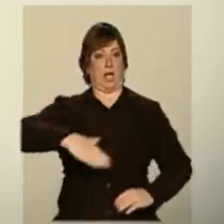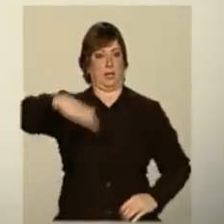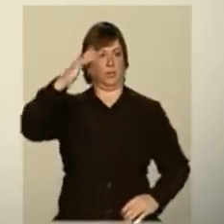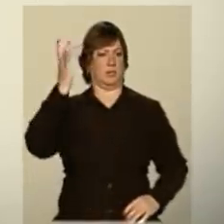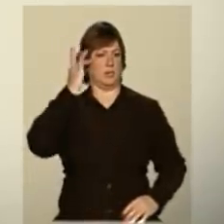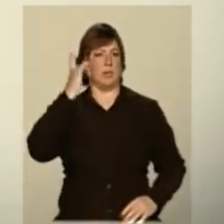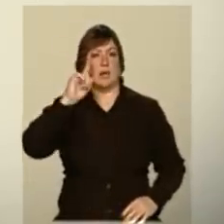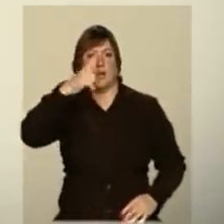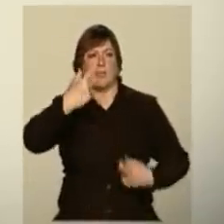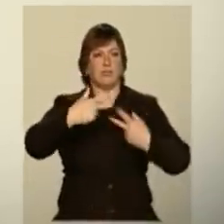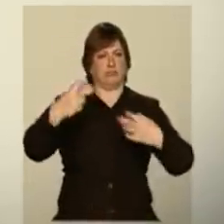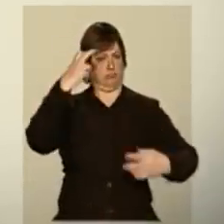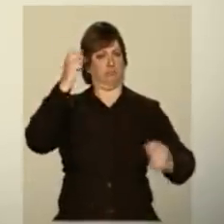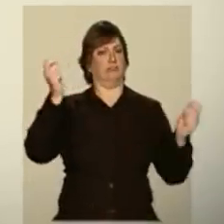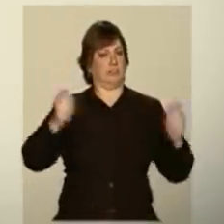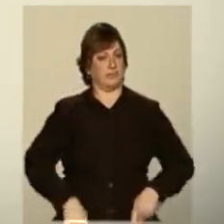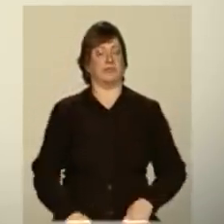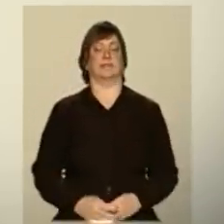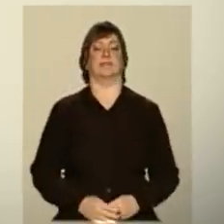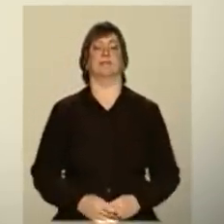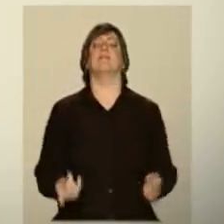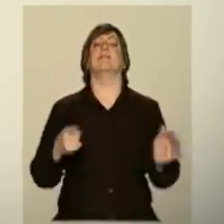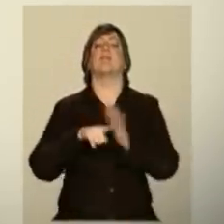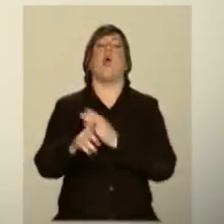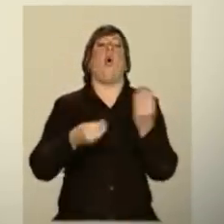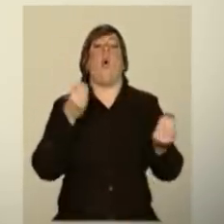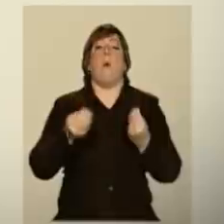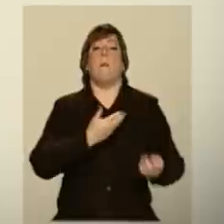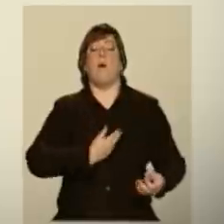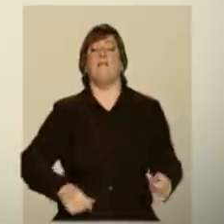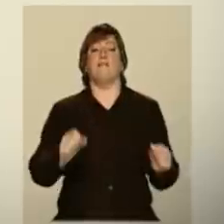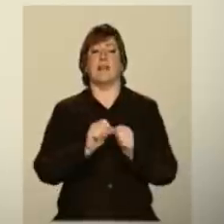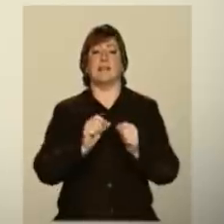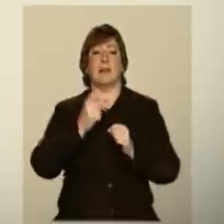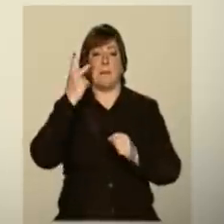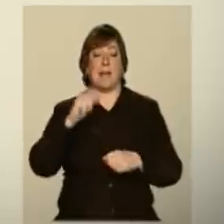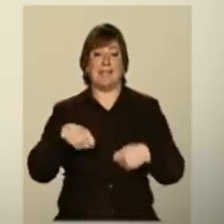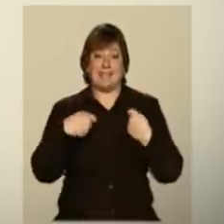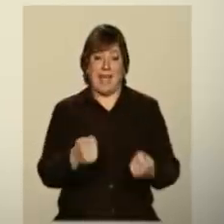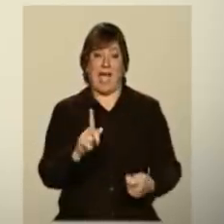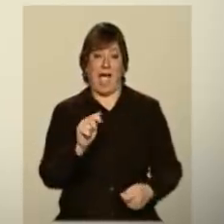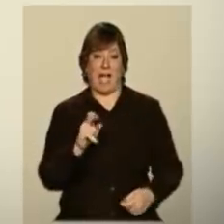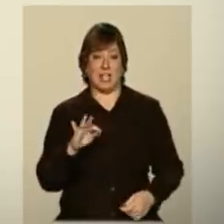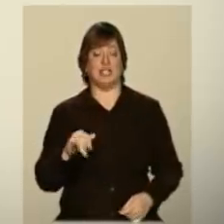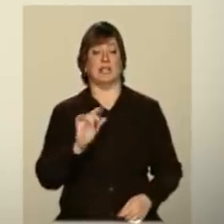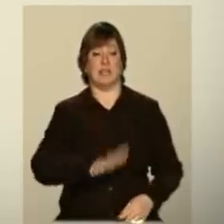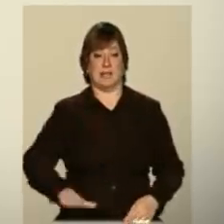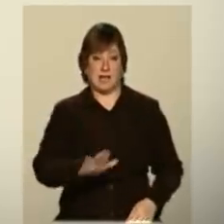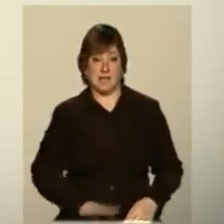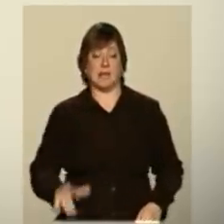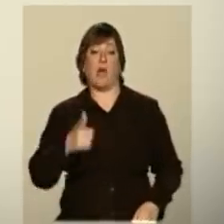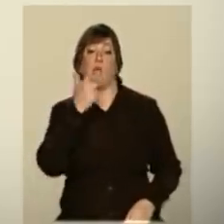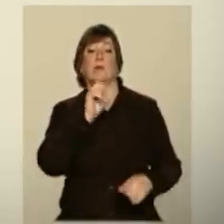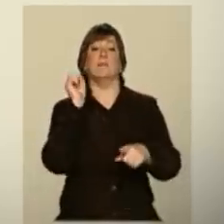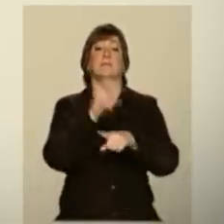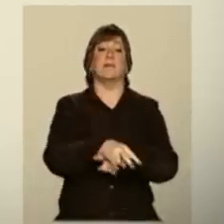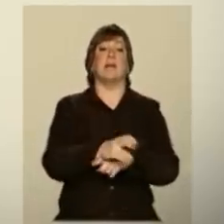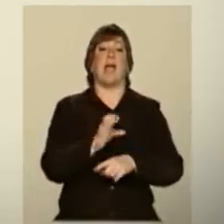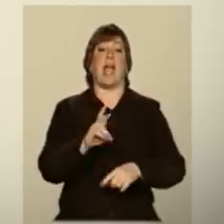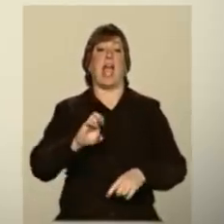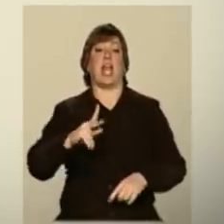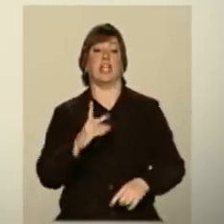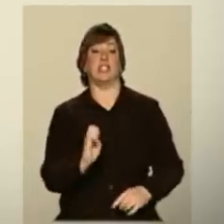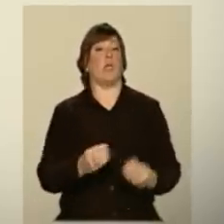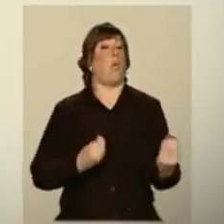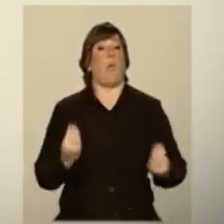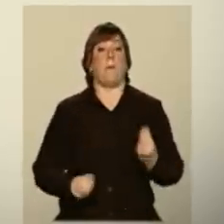criativos e capazes Como o governo vai fazer para garantir que as crianças tenham acesso às creches presidenta olha Luciano nós